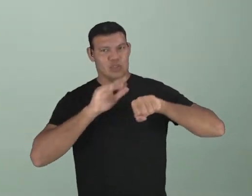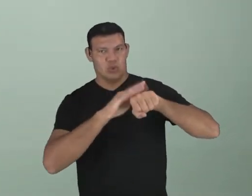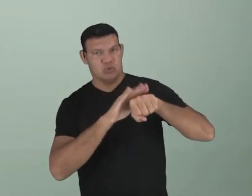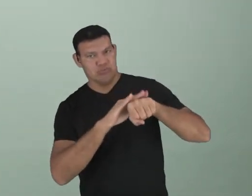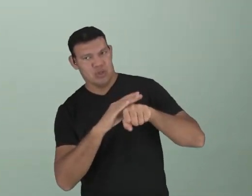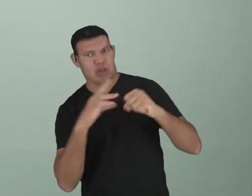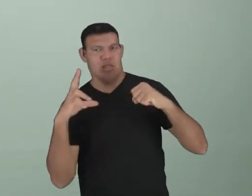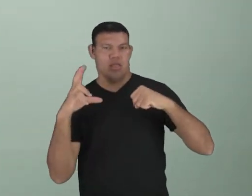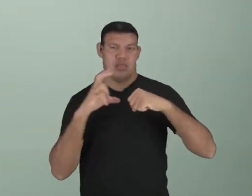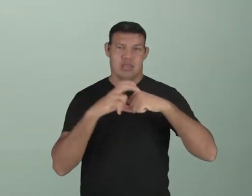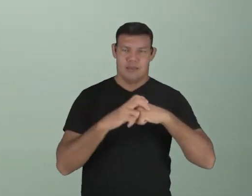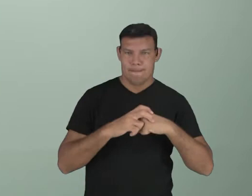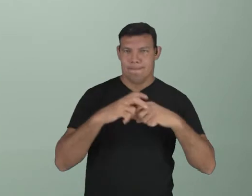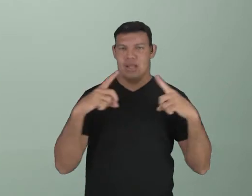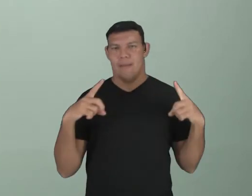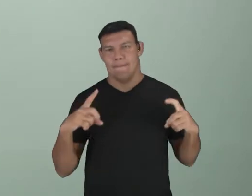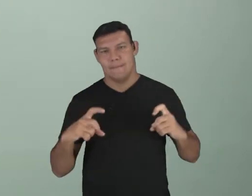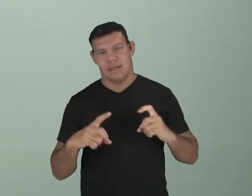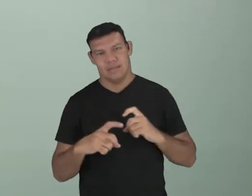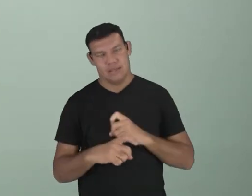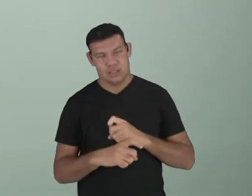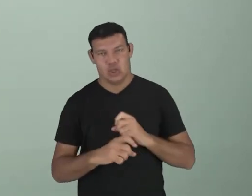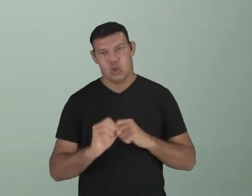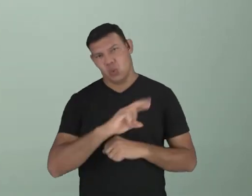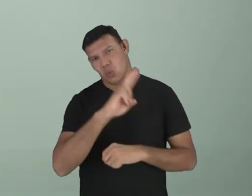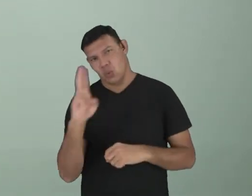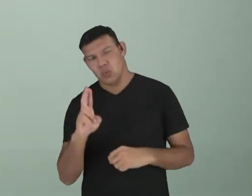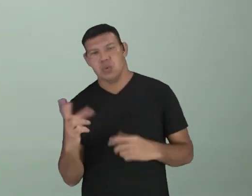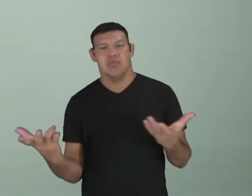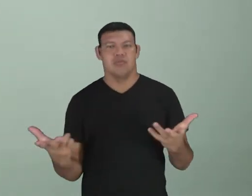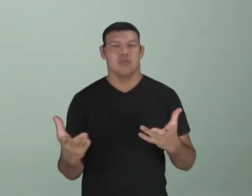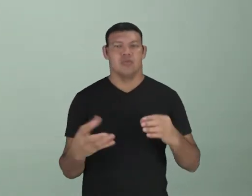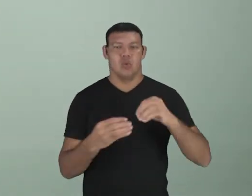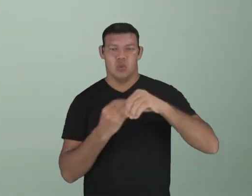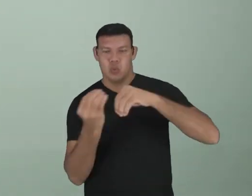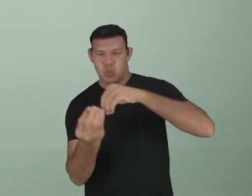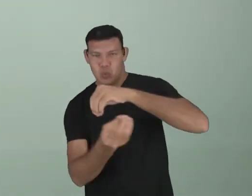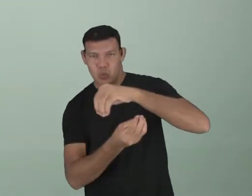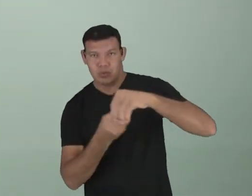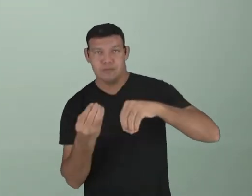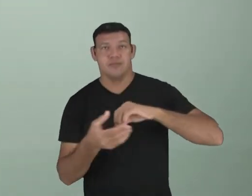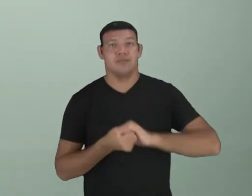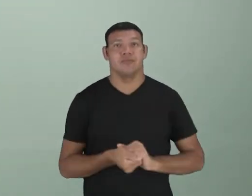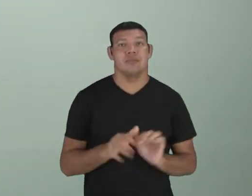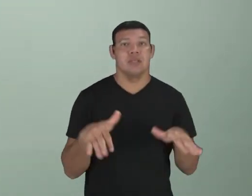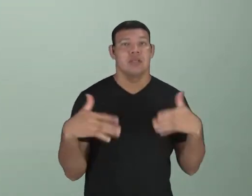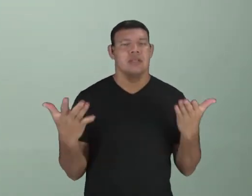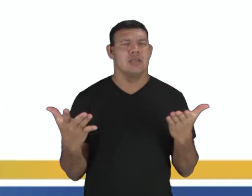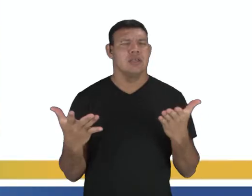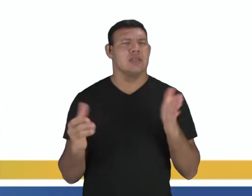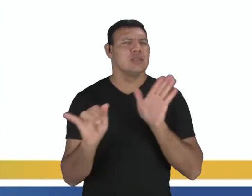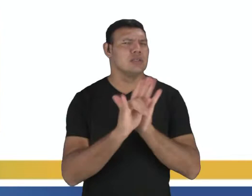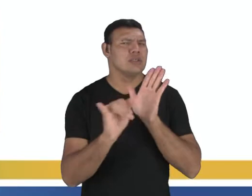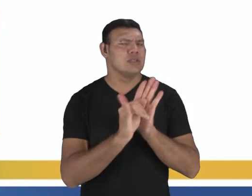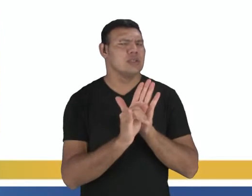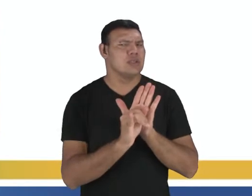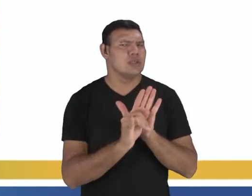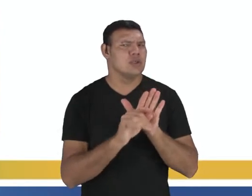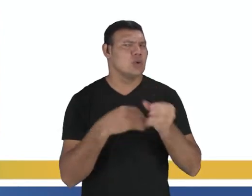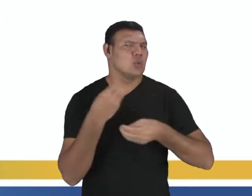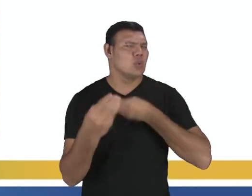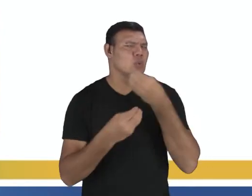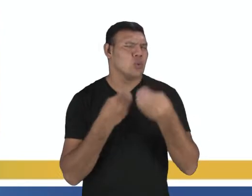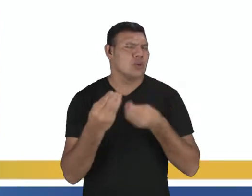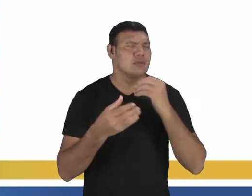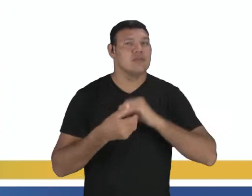doença por vírus, bactérias ou fungos, tá bom? É uma barreira física, tá? Vamos começar. Como identificar uma IST?